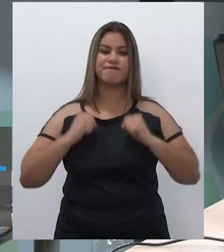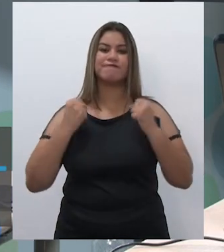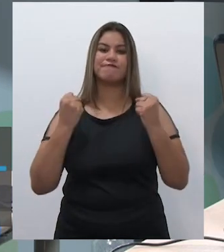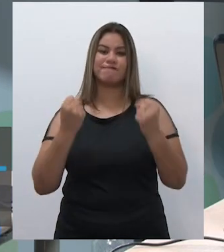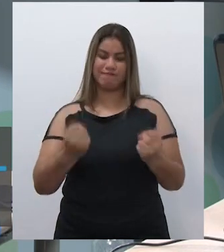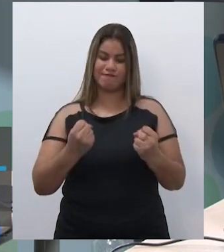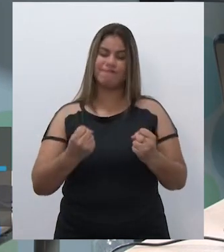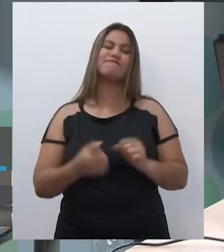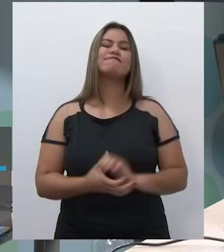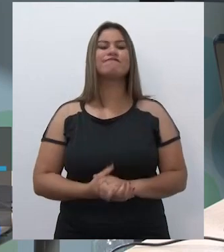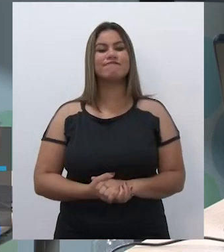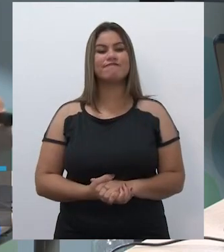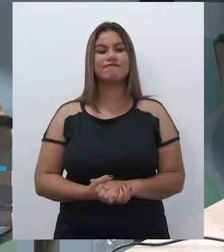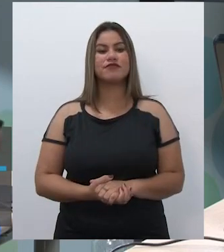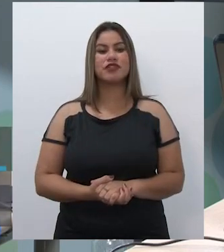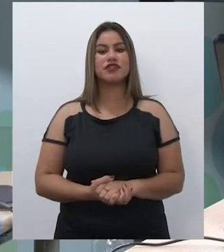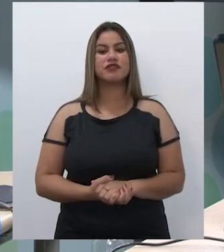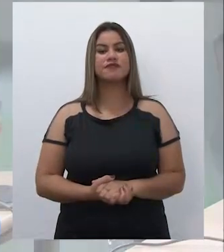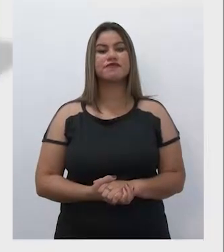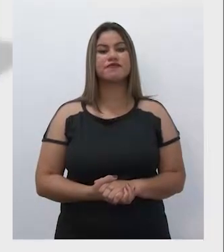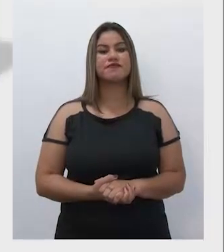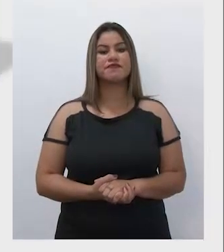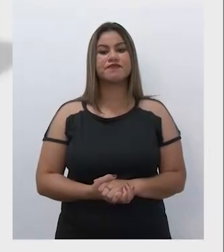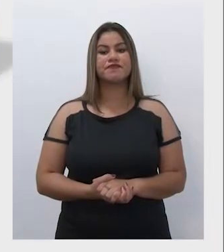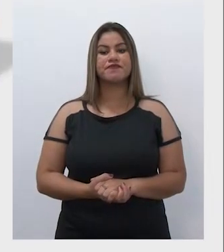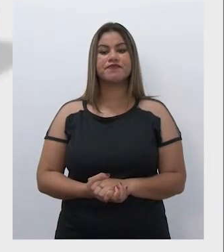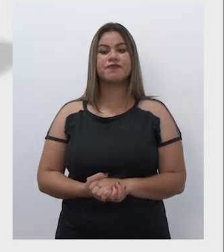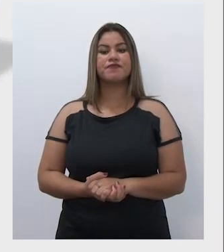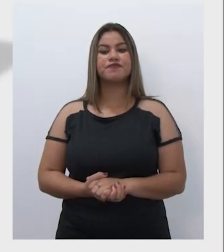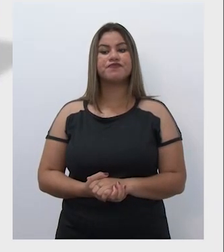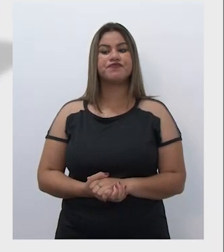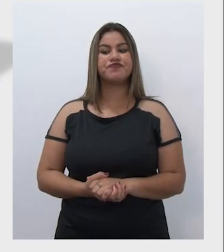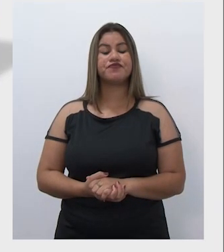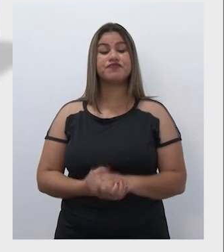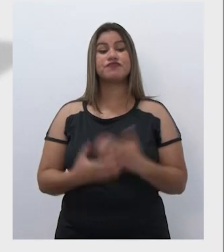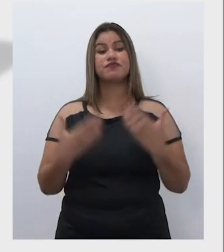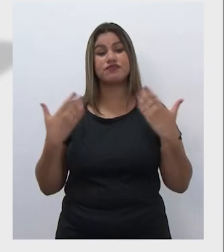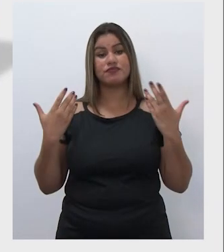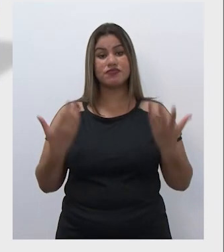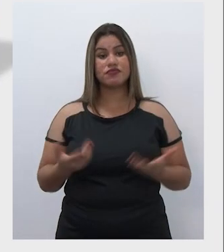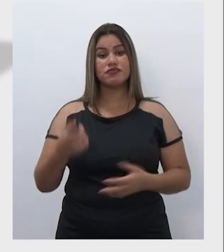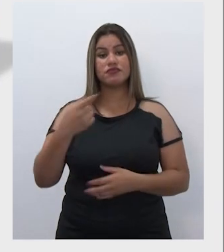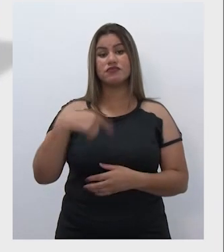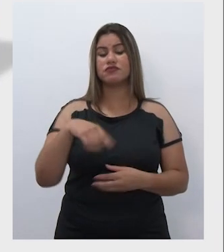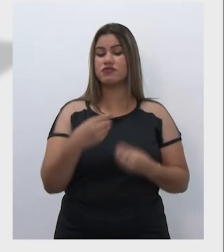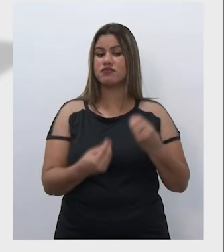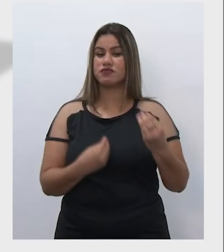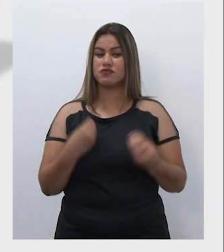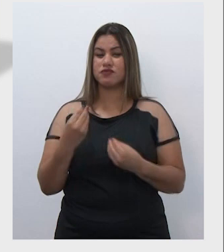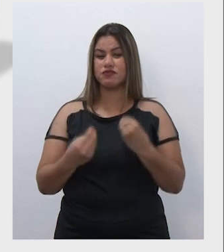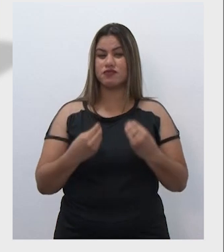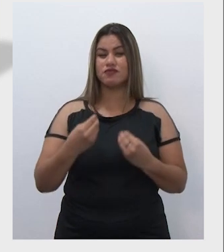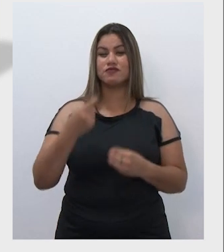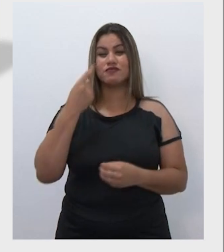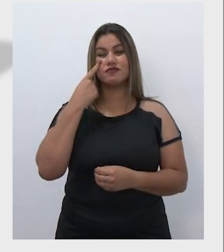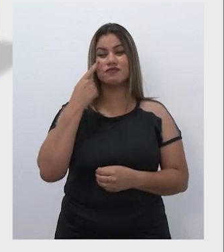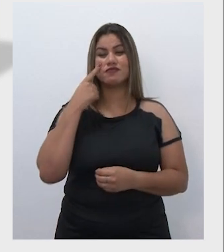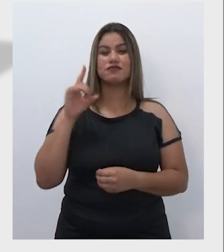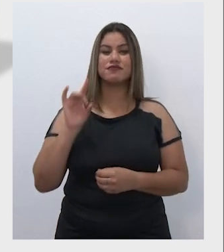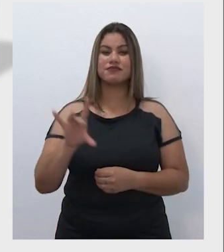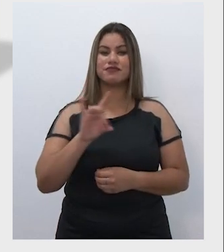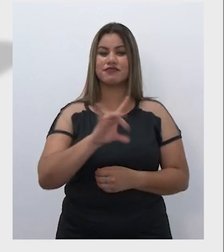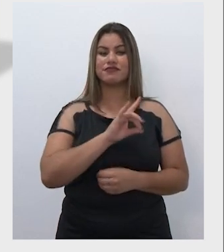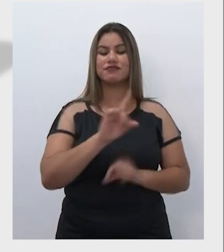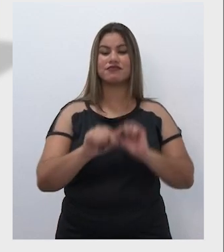comportamentos empreendedores. Bora lá, pessoal? Vamos então fazer aí o que traz cada